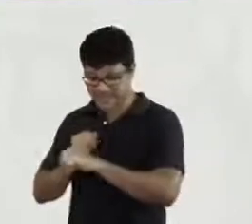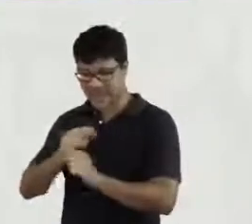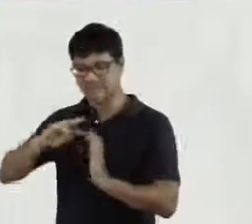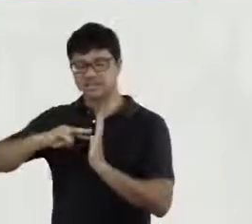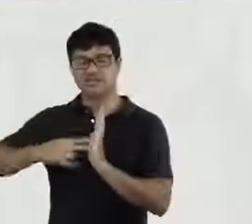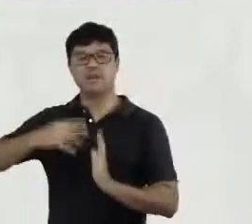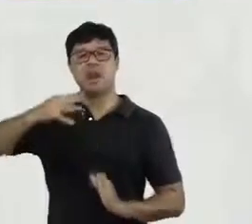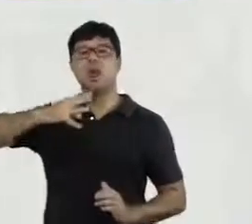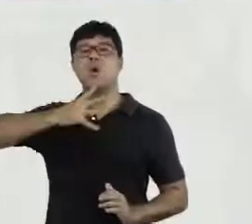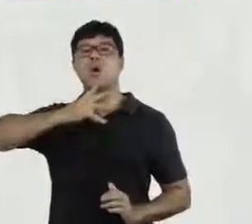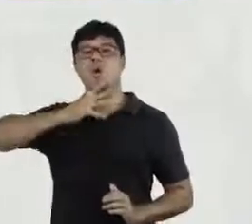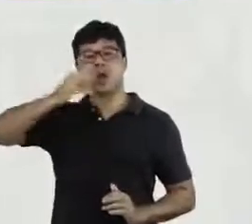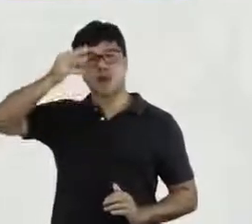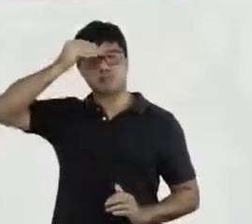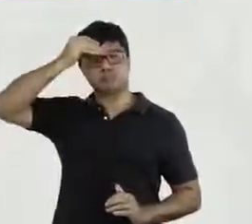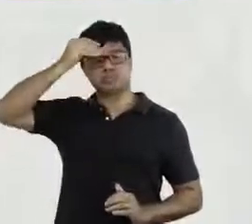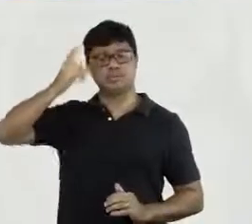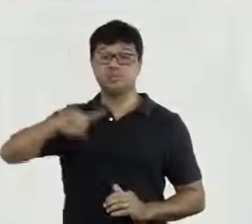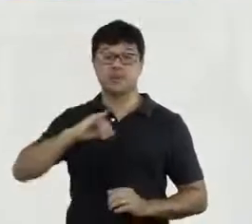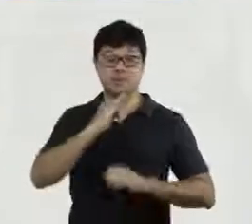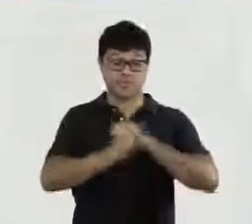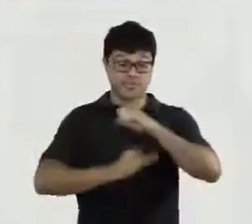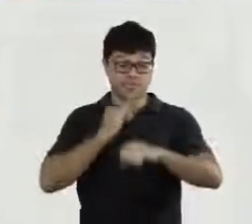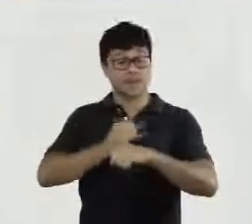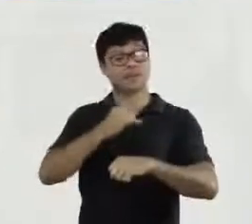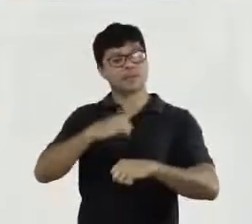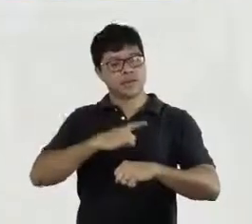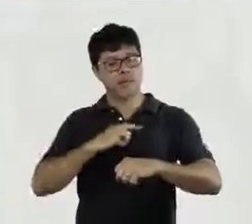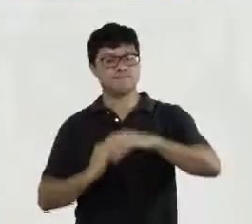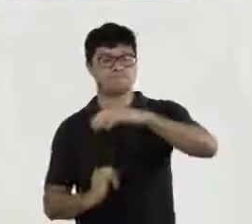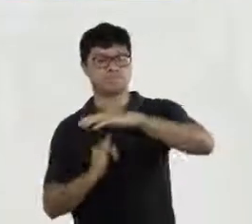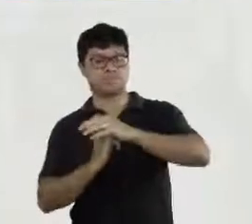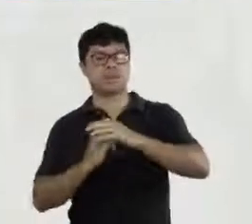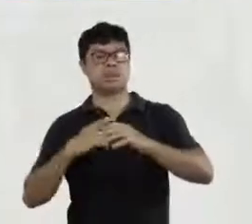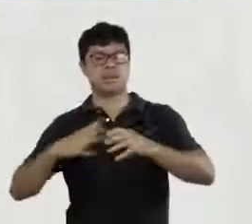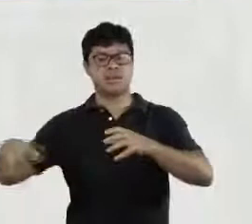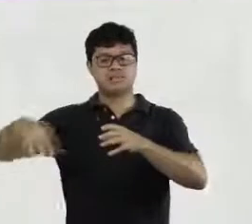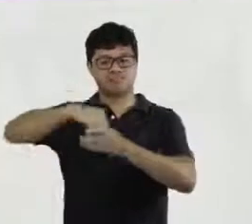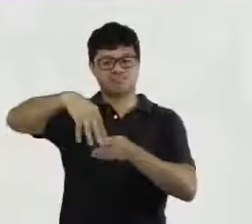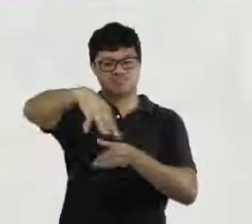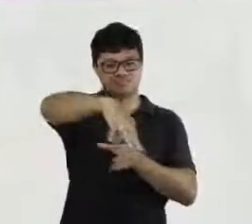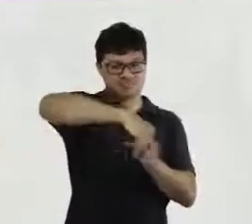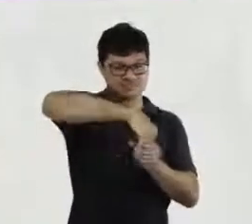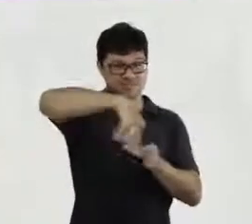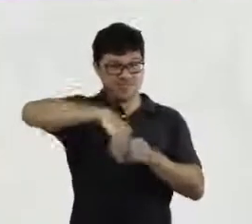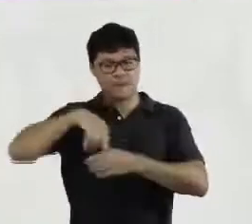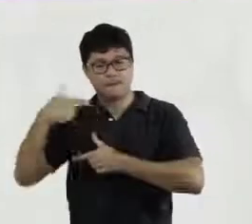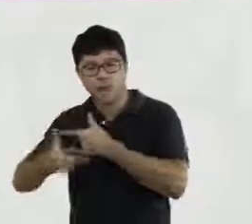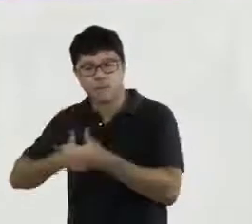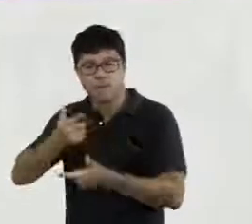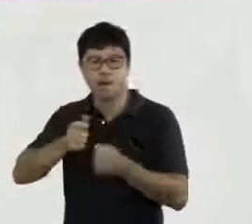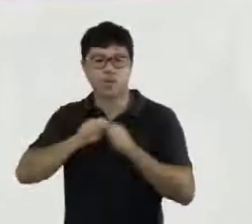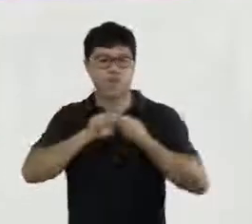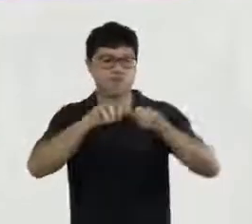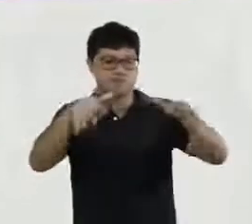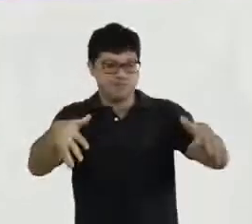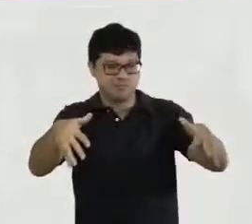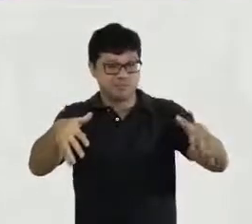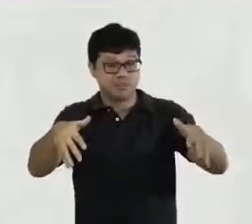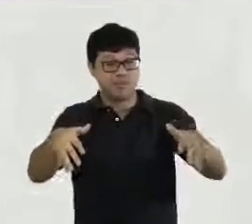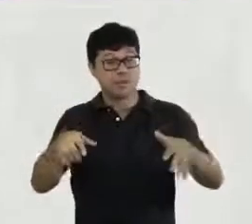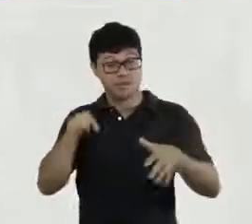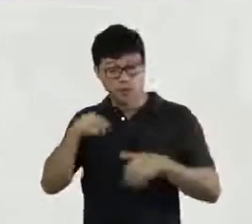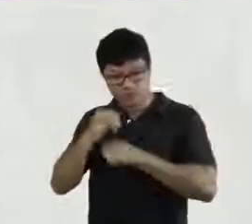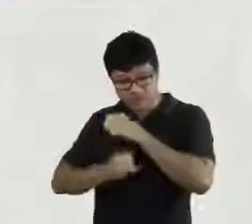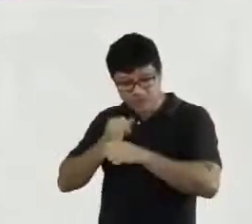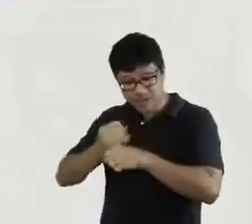de conhecimento. A internet é uma instituição repleta de outras instituições que atuam na rede. E, como